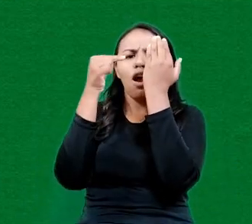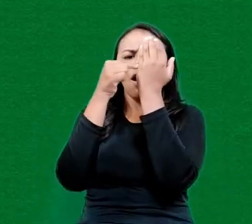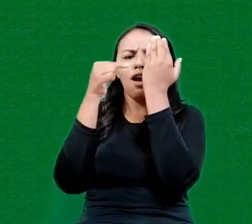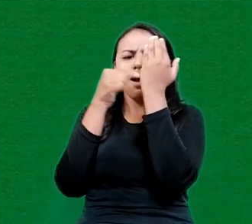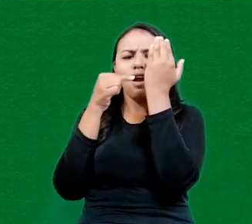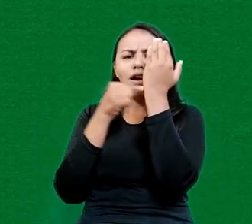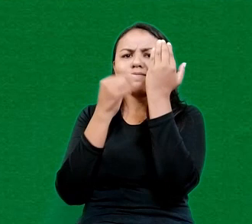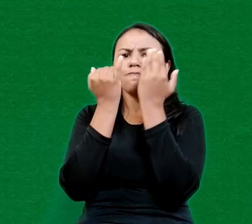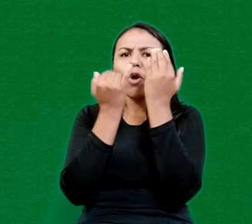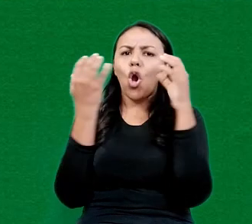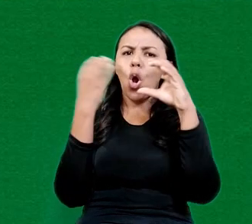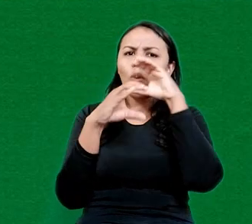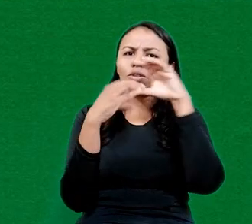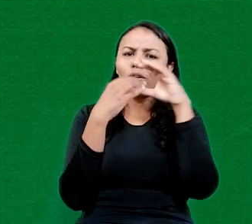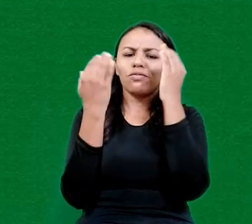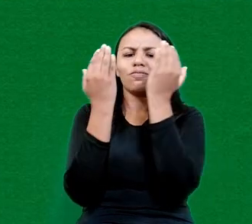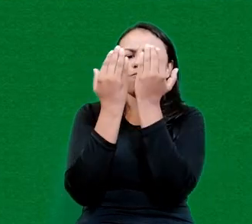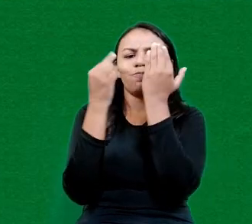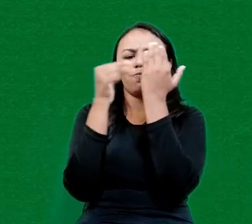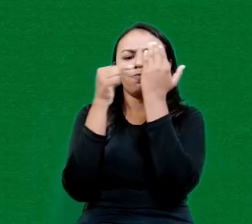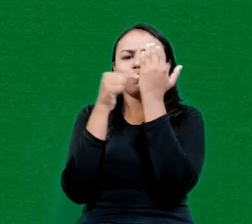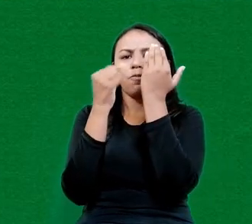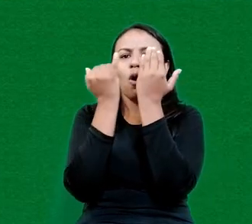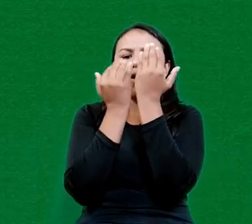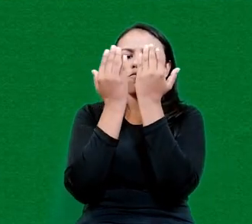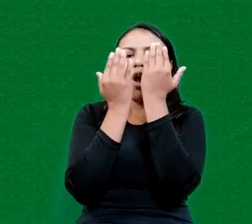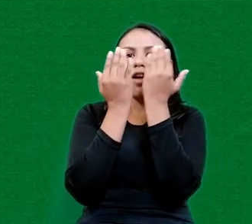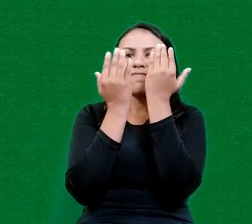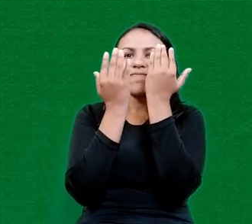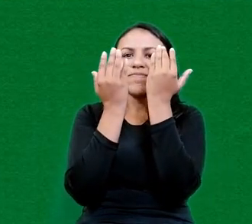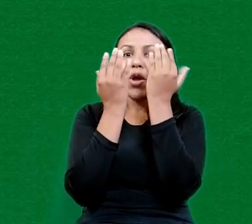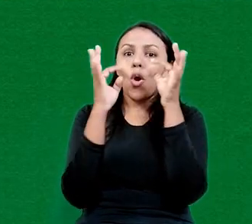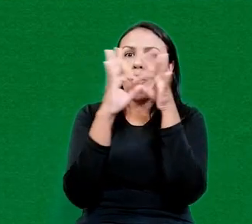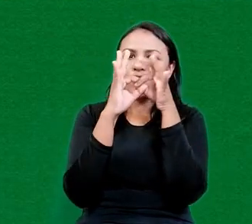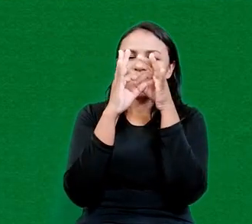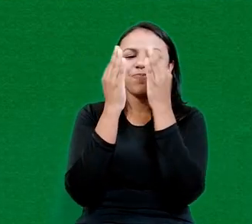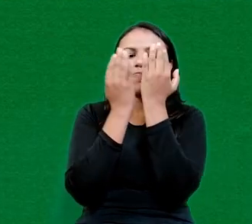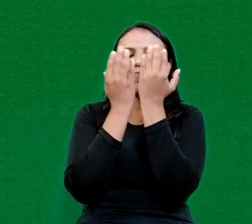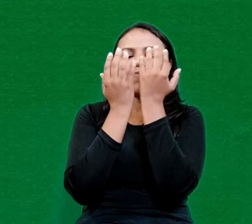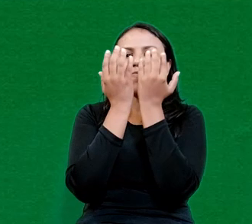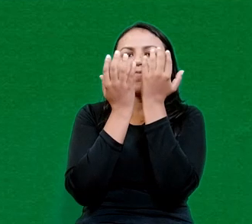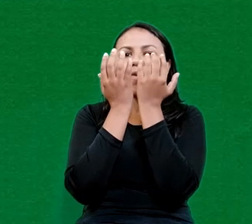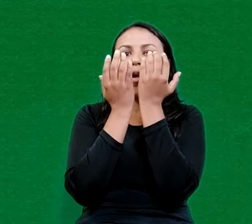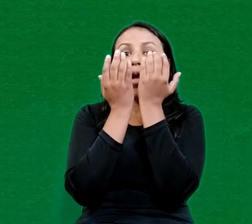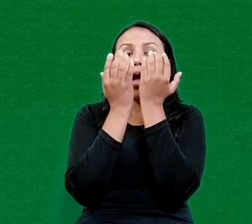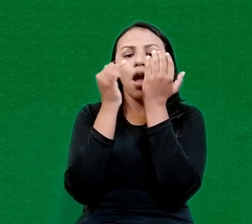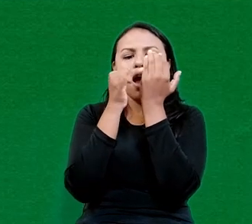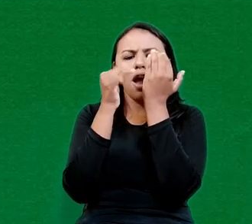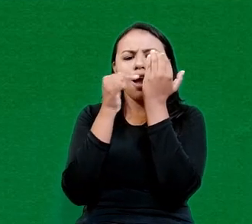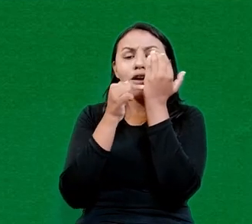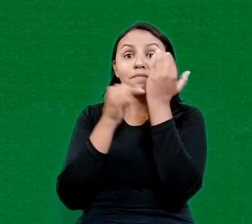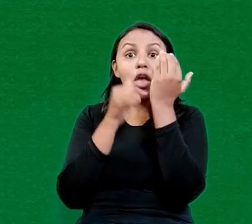junções comunicantes, ou tight junctions, elas mantêm uma célula a outra. Essa manutenção de uma célula a outra impede